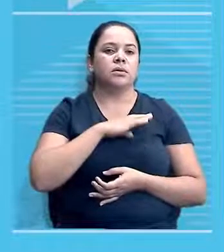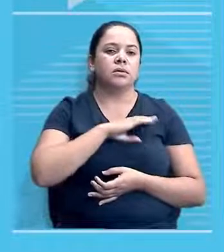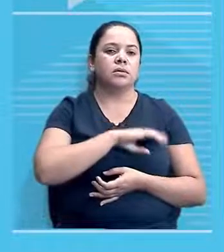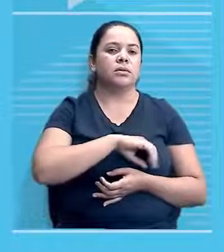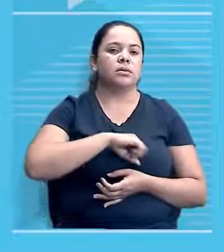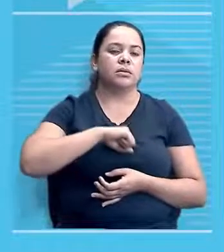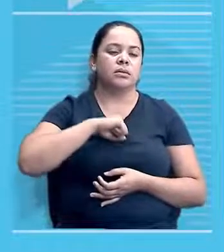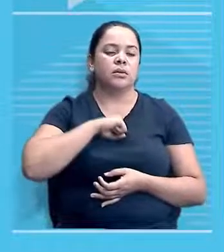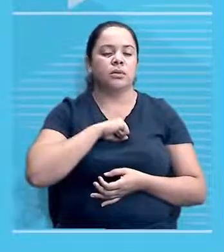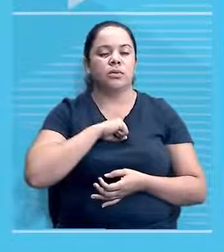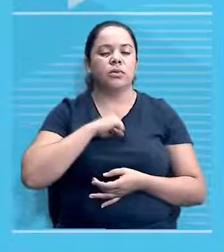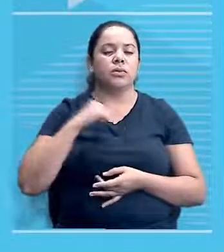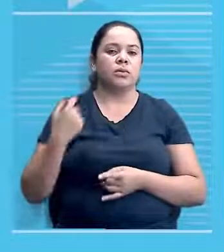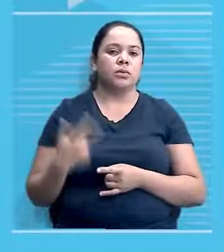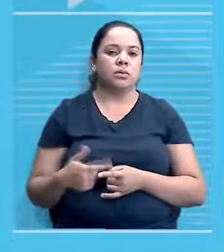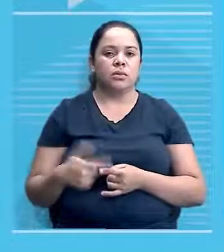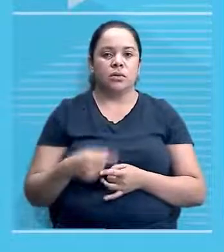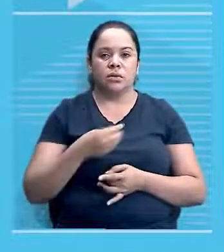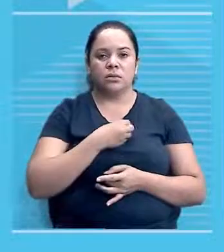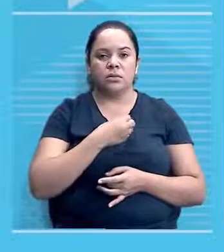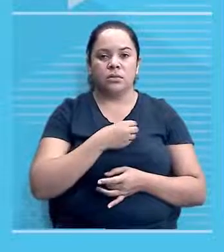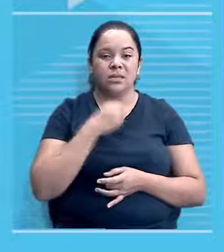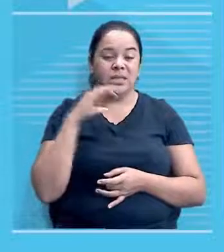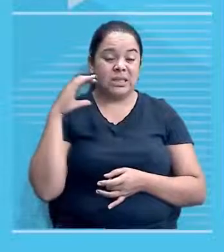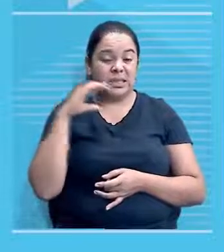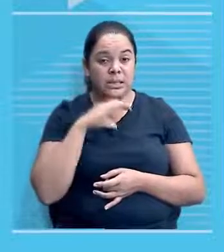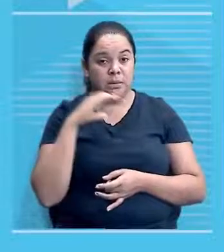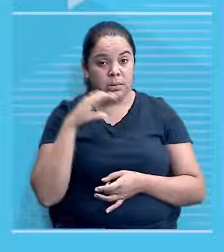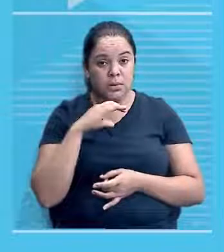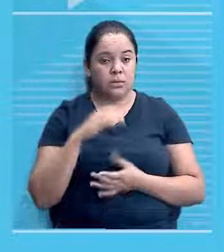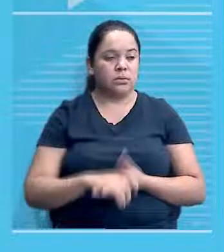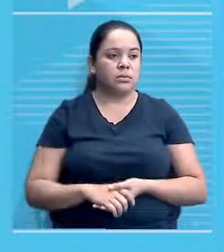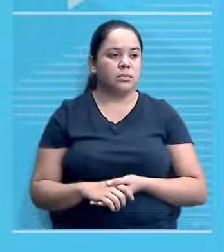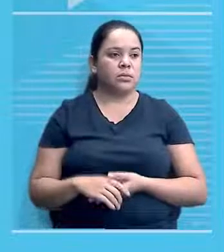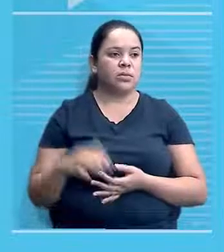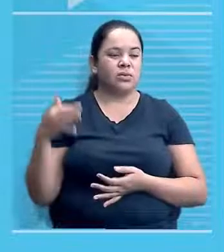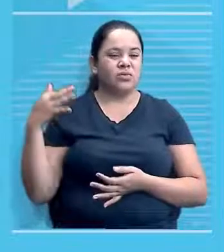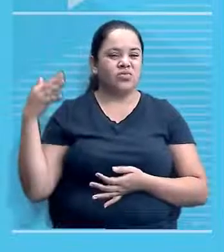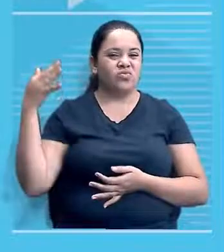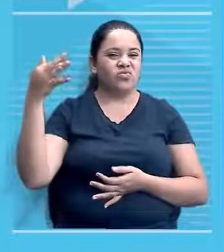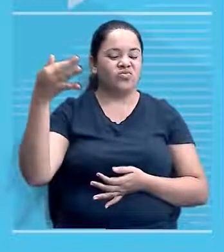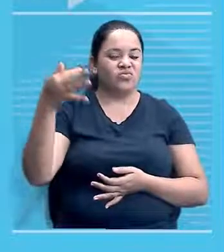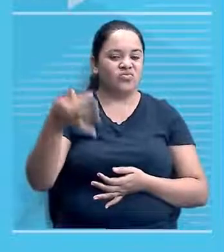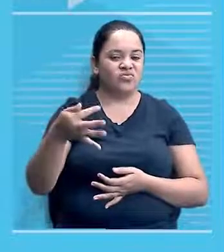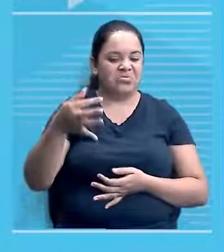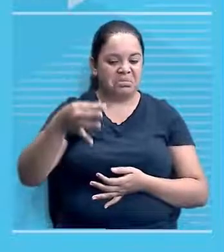vida é breve e o futuro incerto